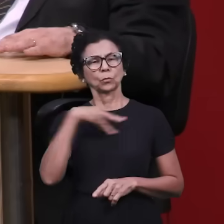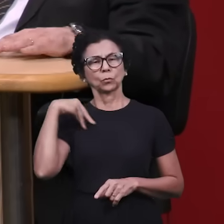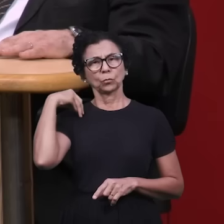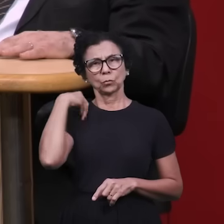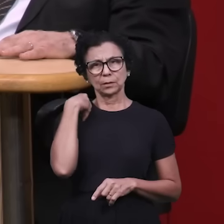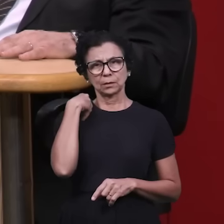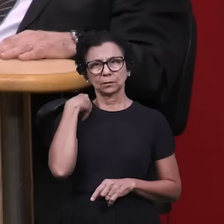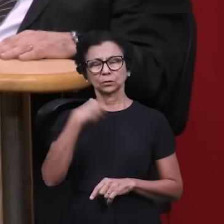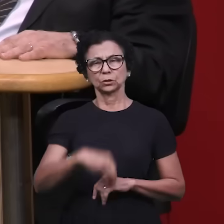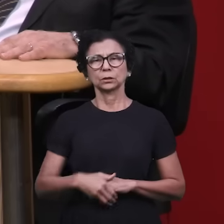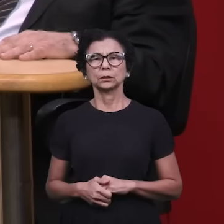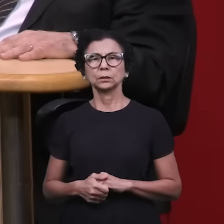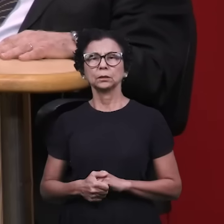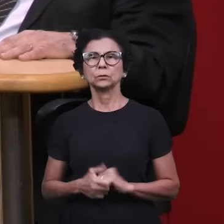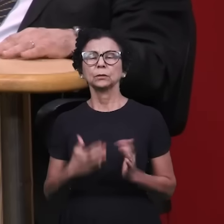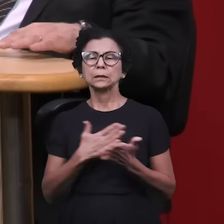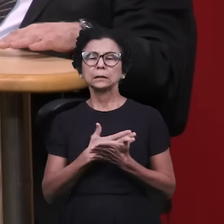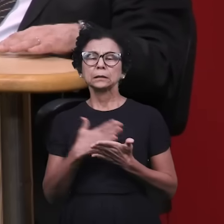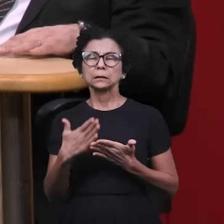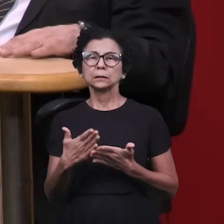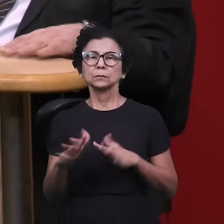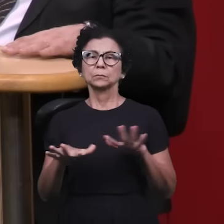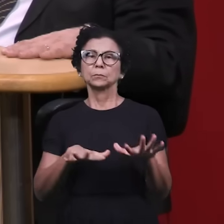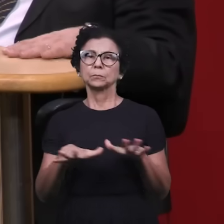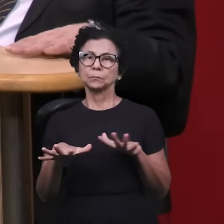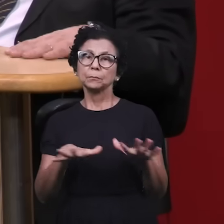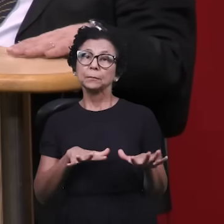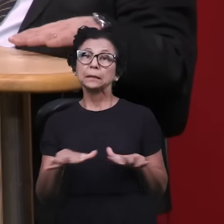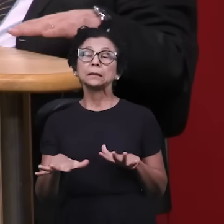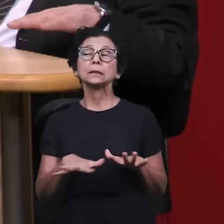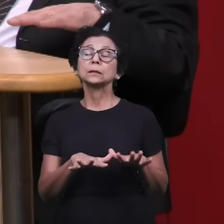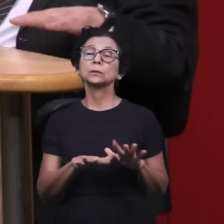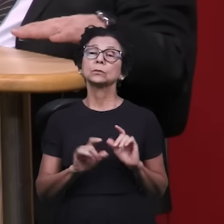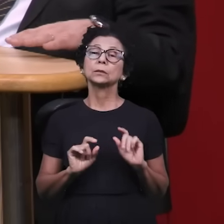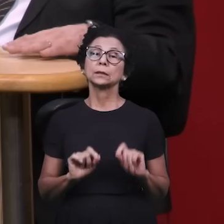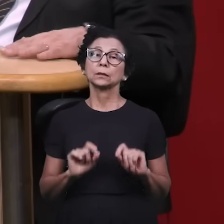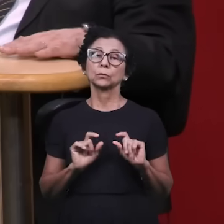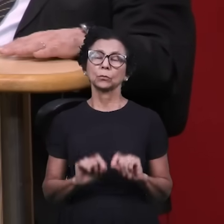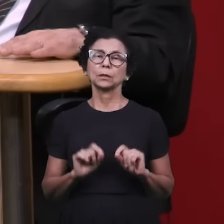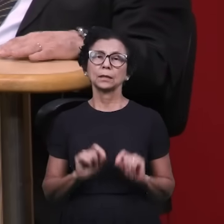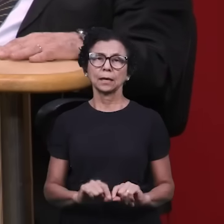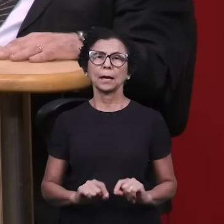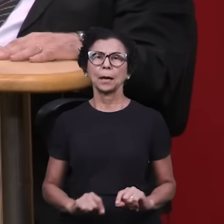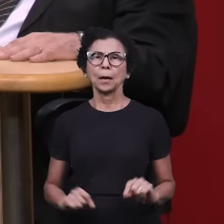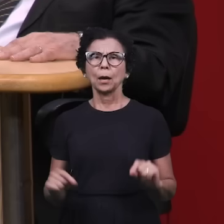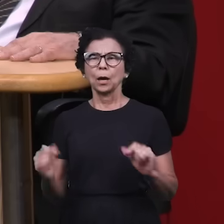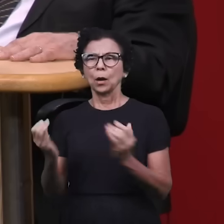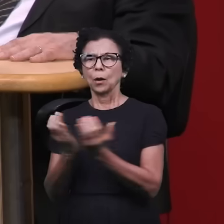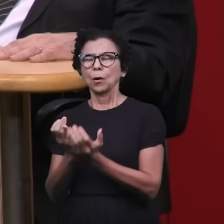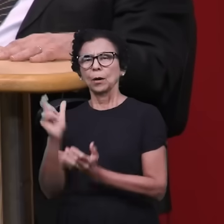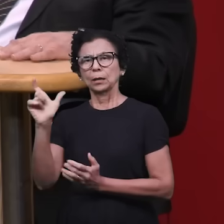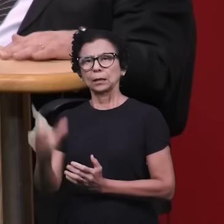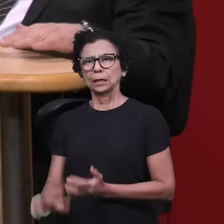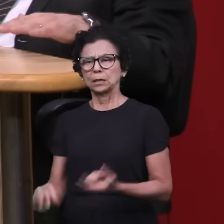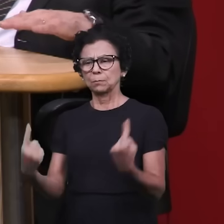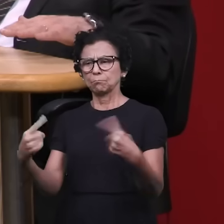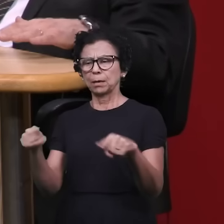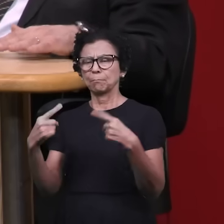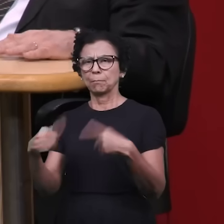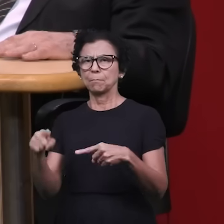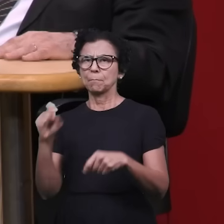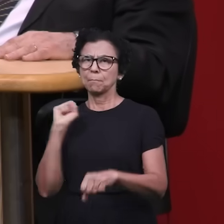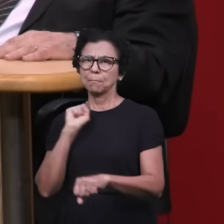iniciou todo esse movimento que seria parar as perseguições, mas